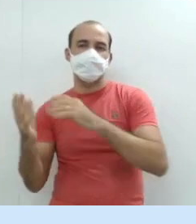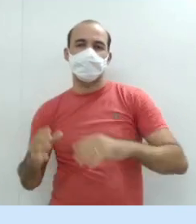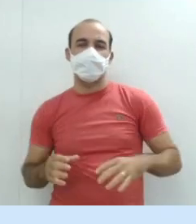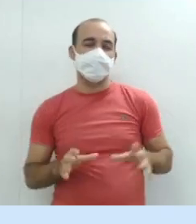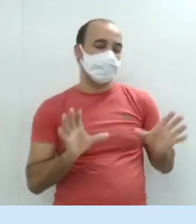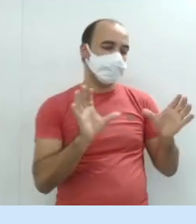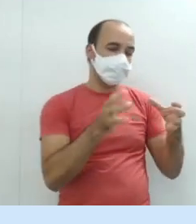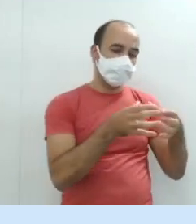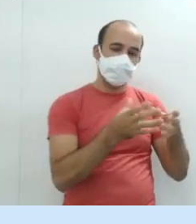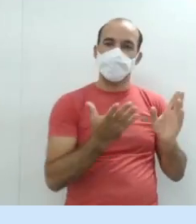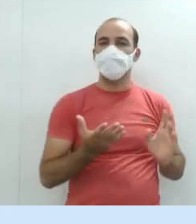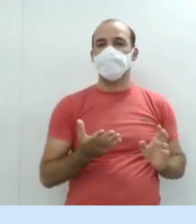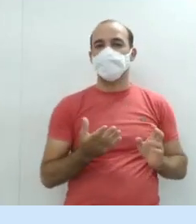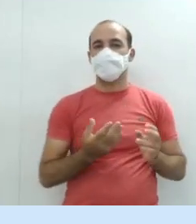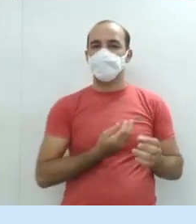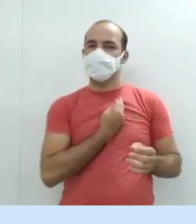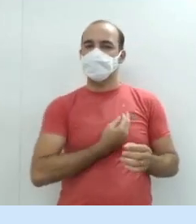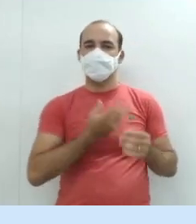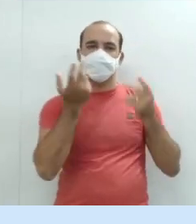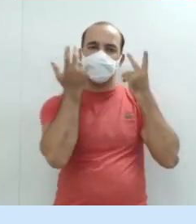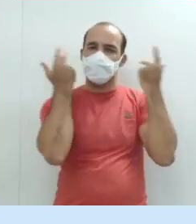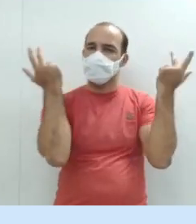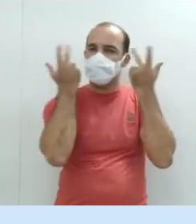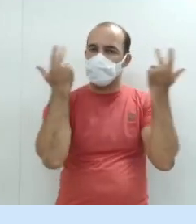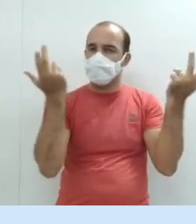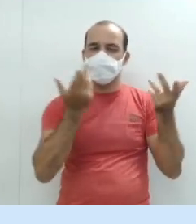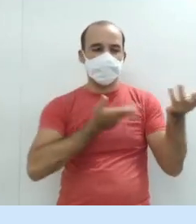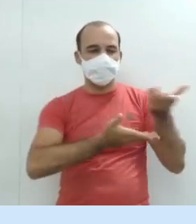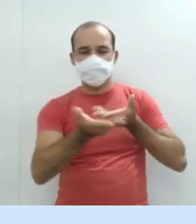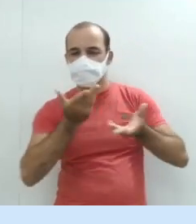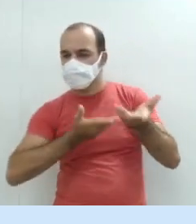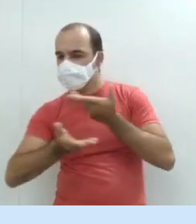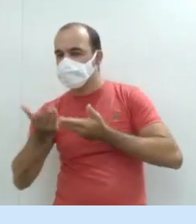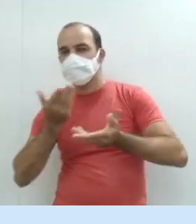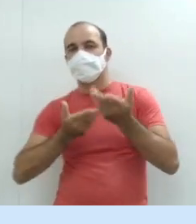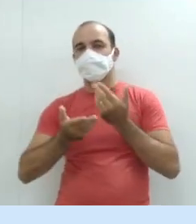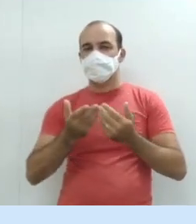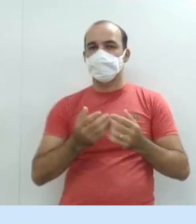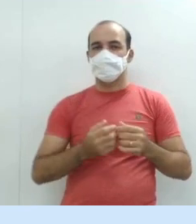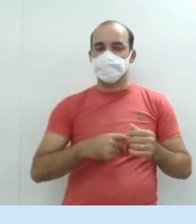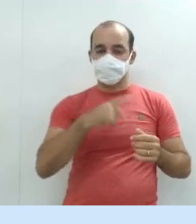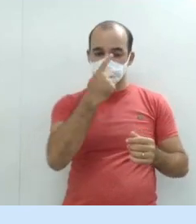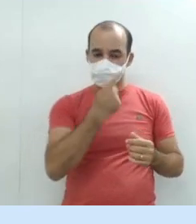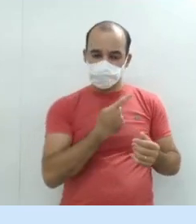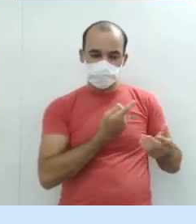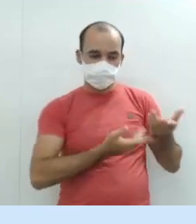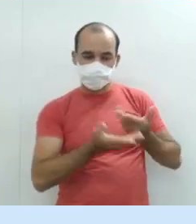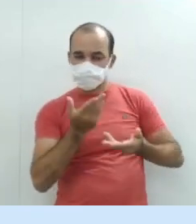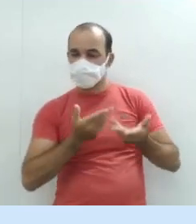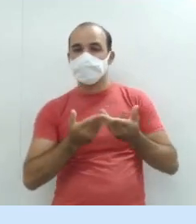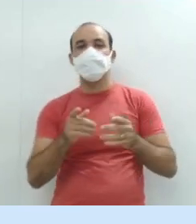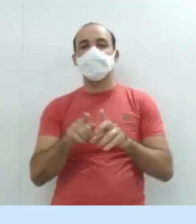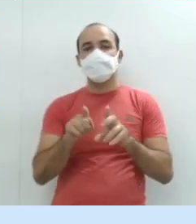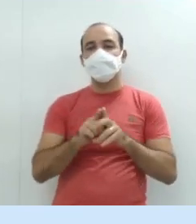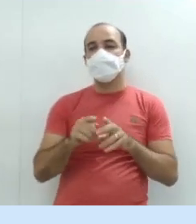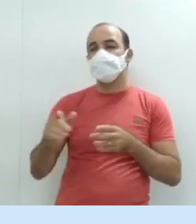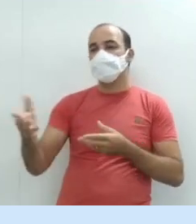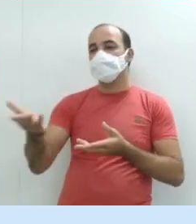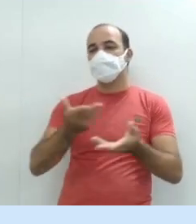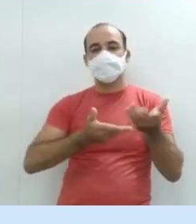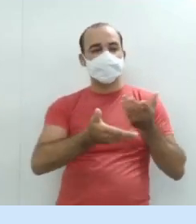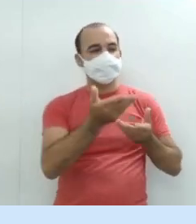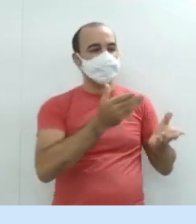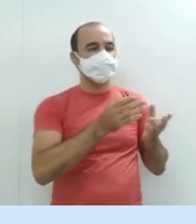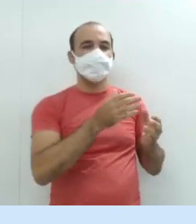que nos relacionar conosco, com nós mesmos, e também com aquele que está ao nosso lado, seja qual for o